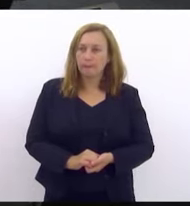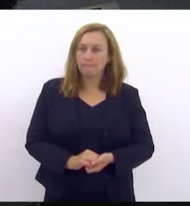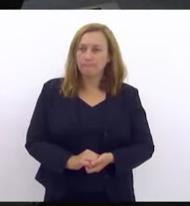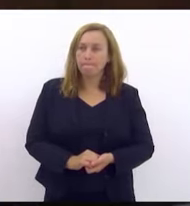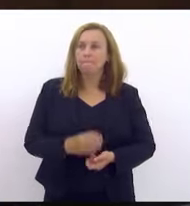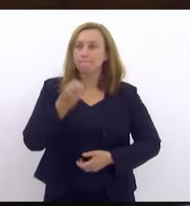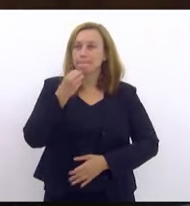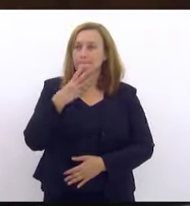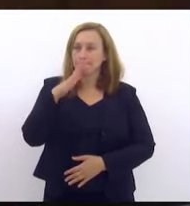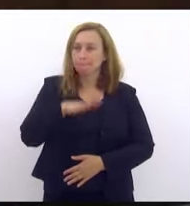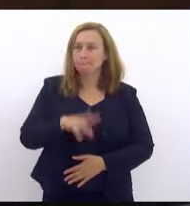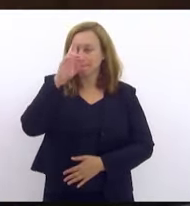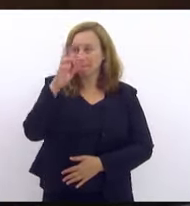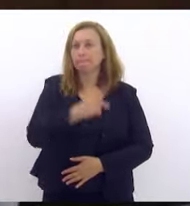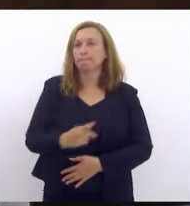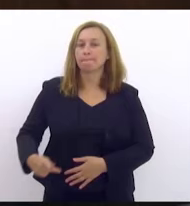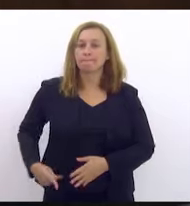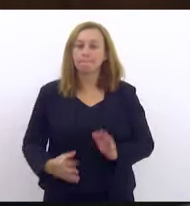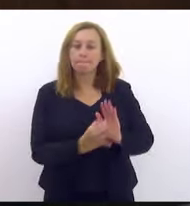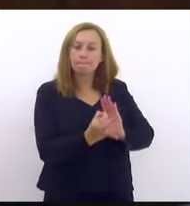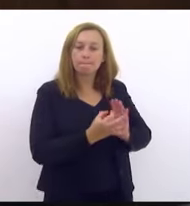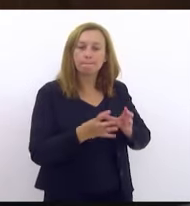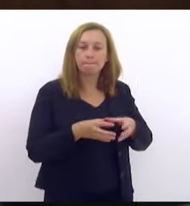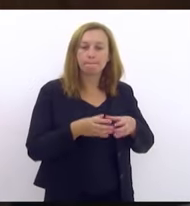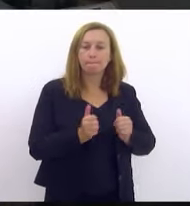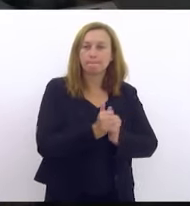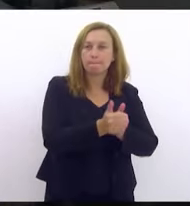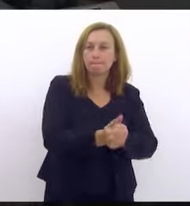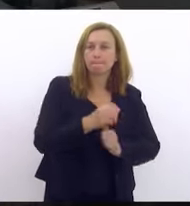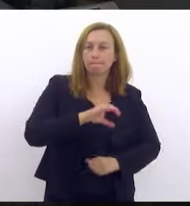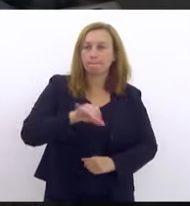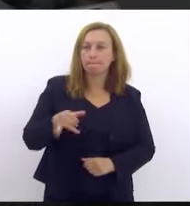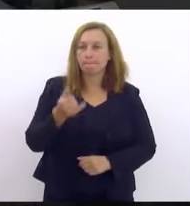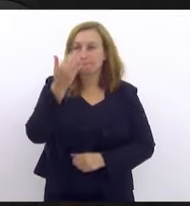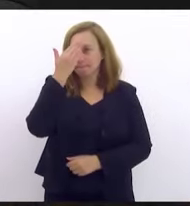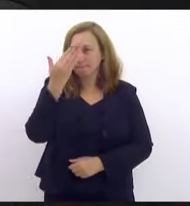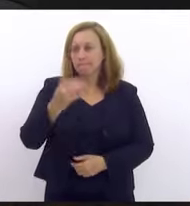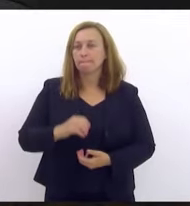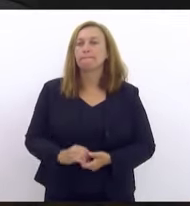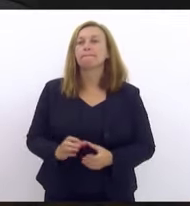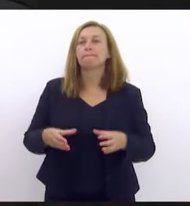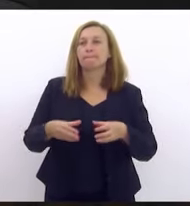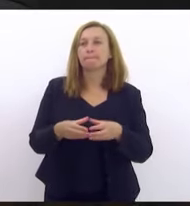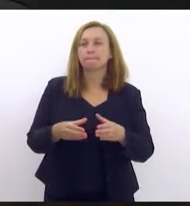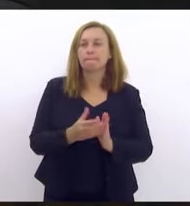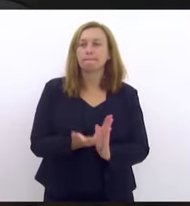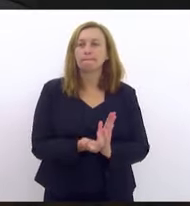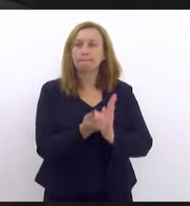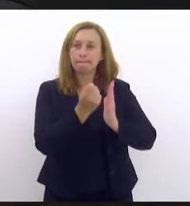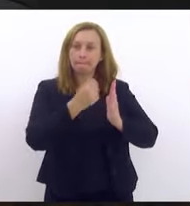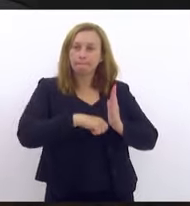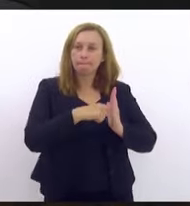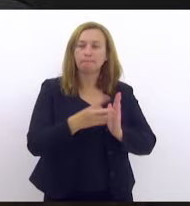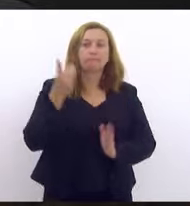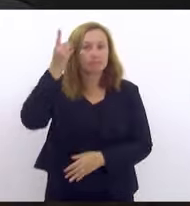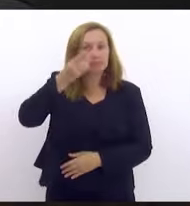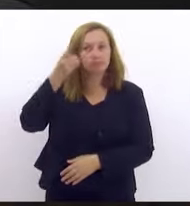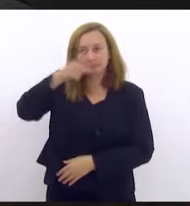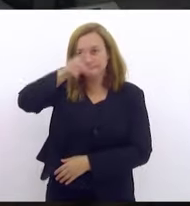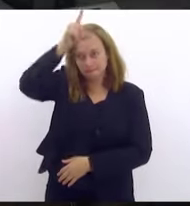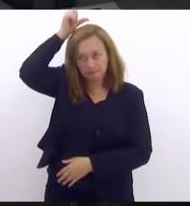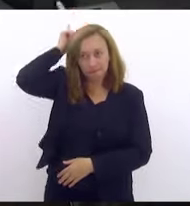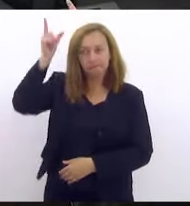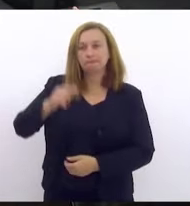Boa tarde, senhor presidente. Parecer acompanhando o parecer da CCJ. Muito obrigado. Pela Comissão de Tributação, deputado Luiz Paulo.